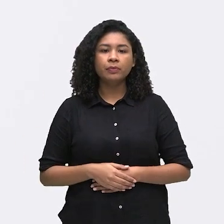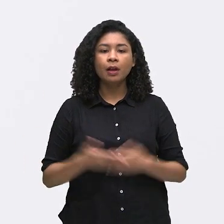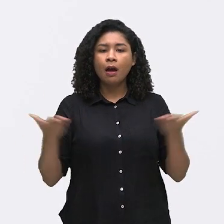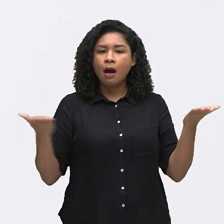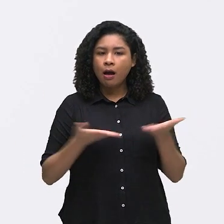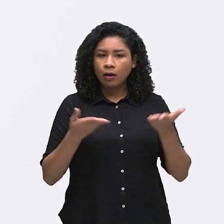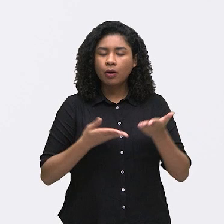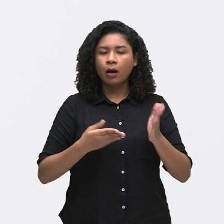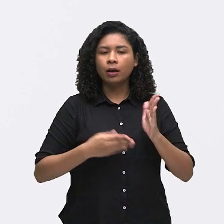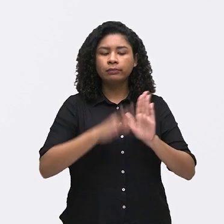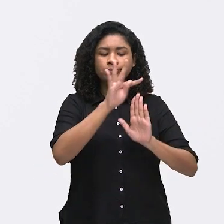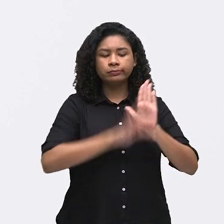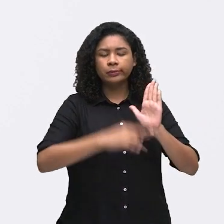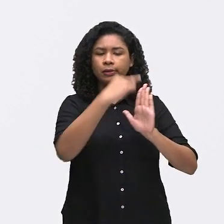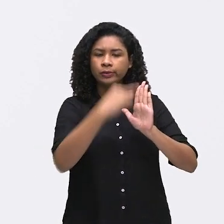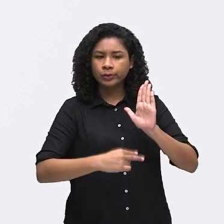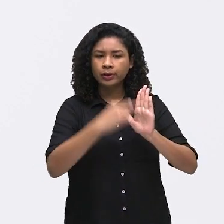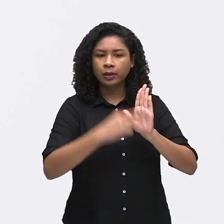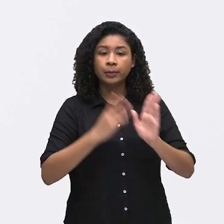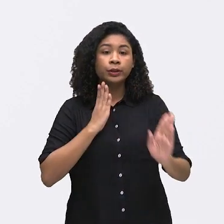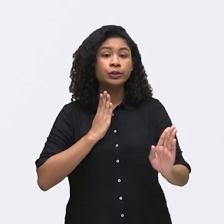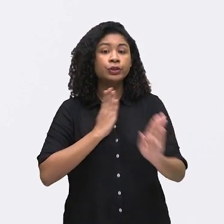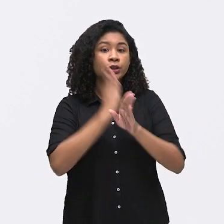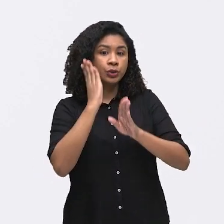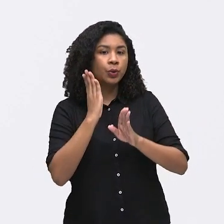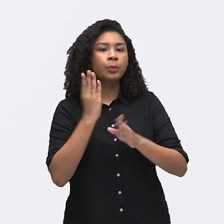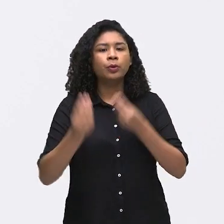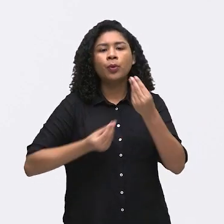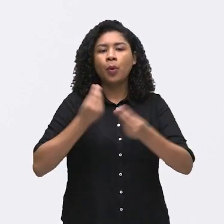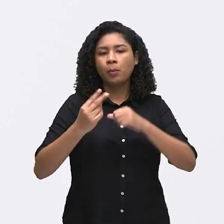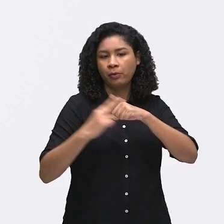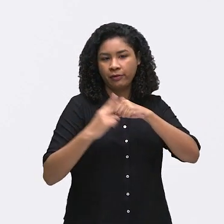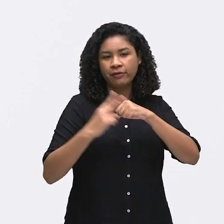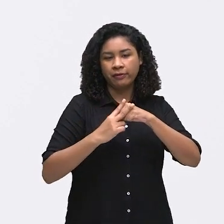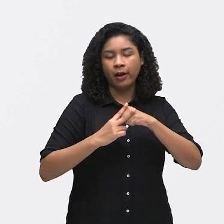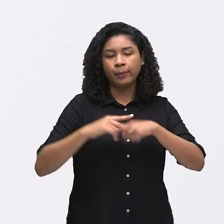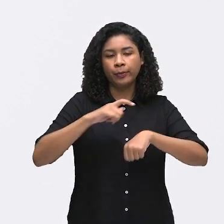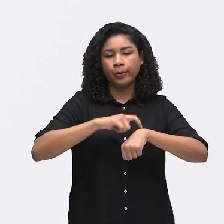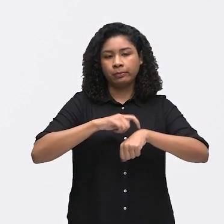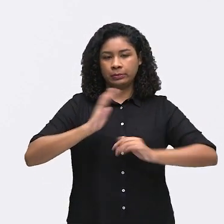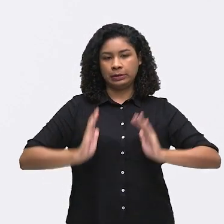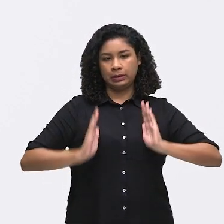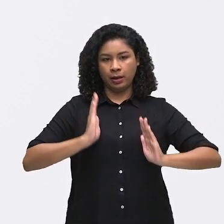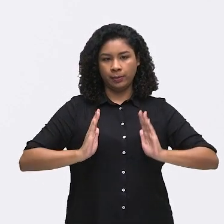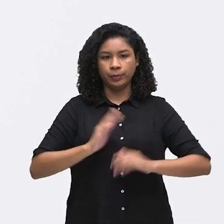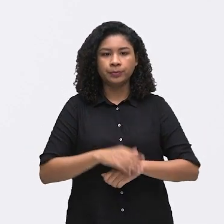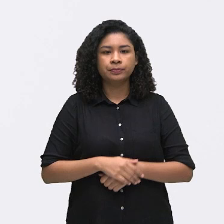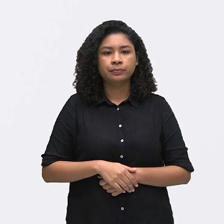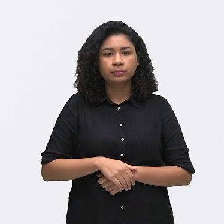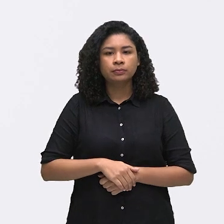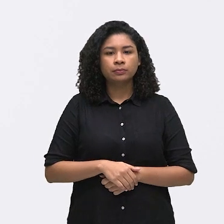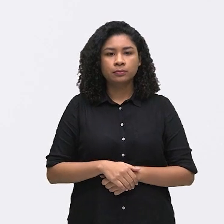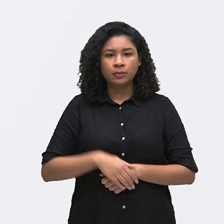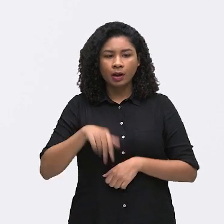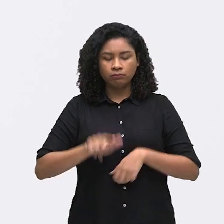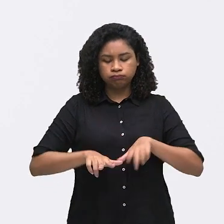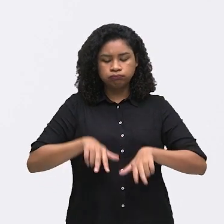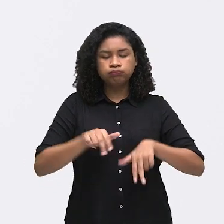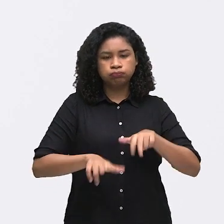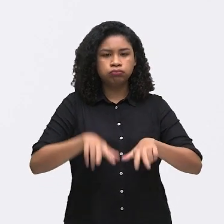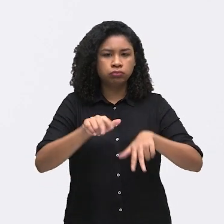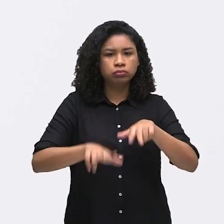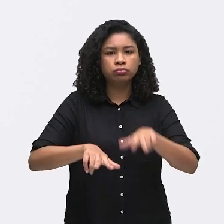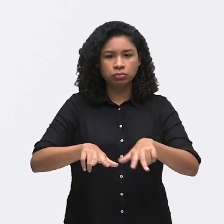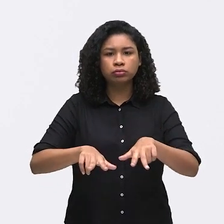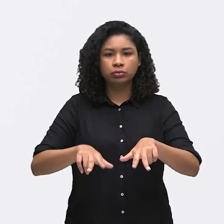em que tempo está? Vamos lá? Olha aqui, acompanhe comigo. A gança que punha ovos de ouro, que é uma fábula,